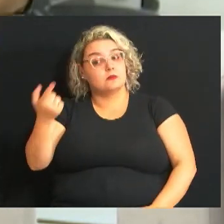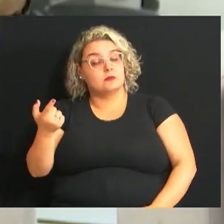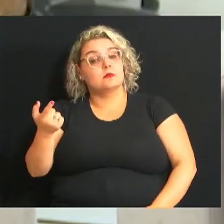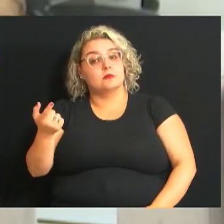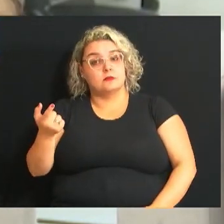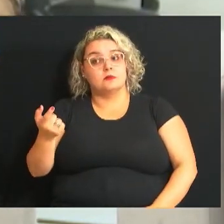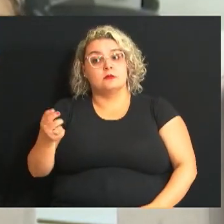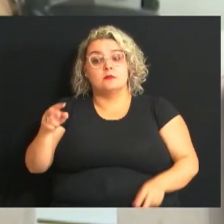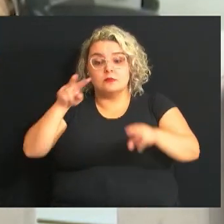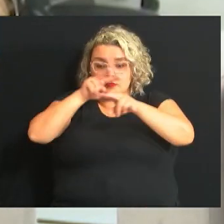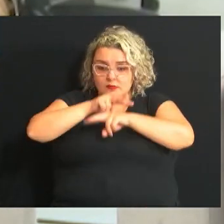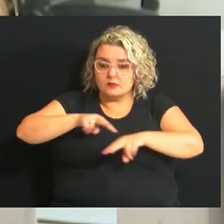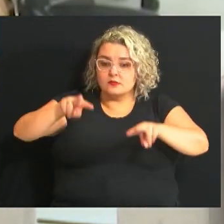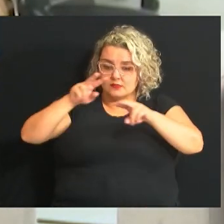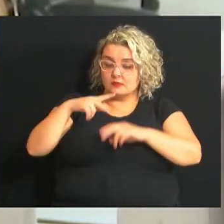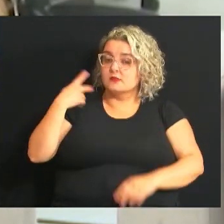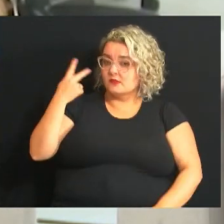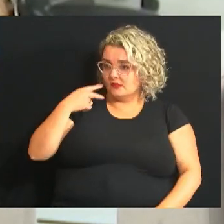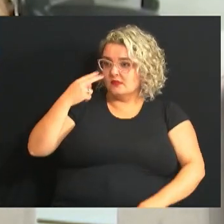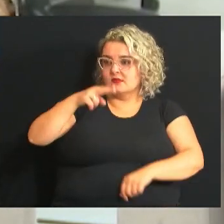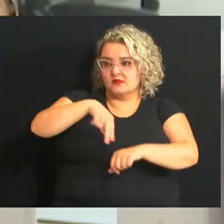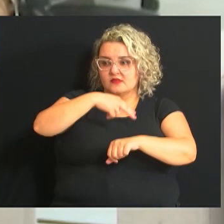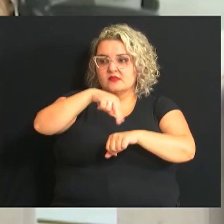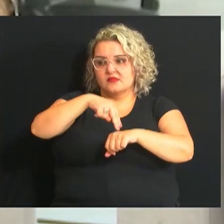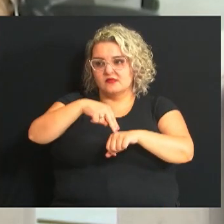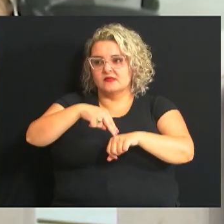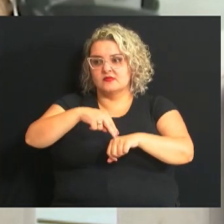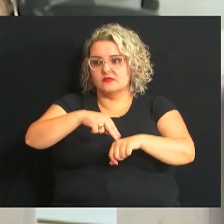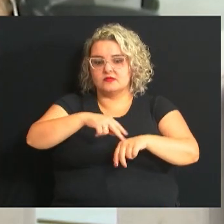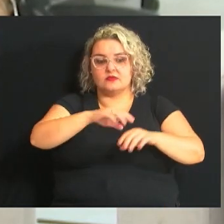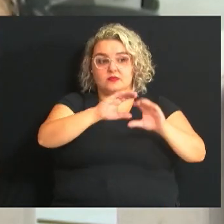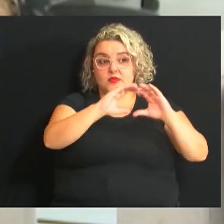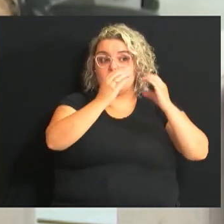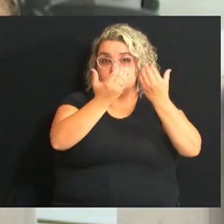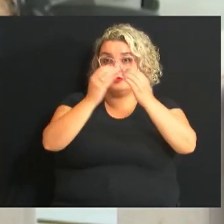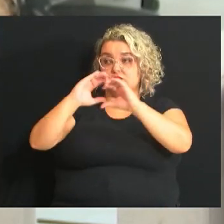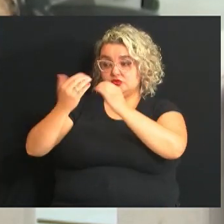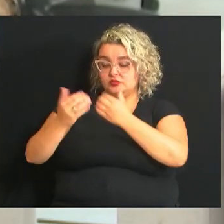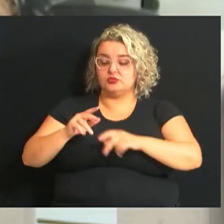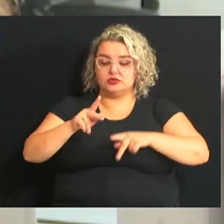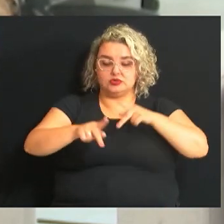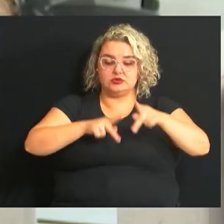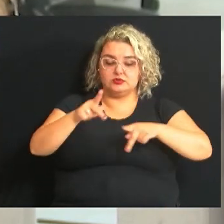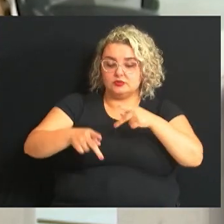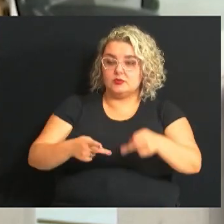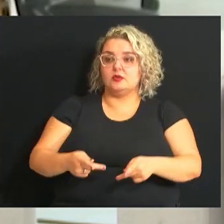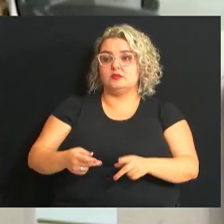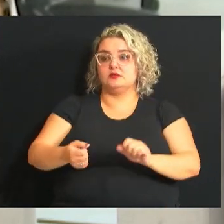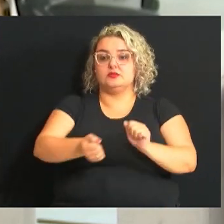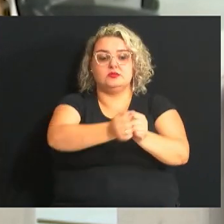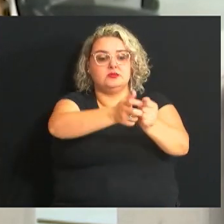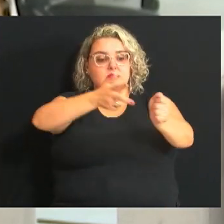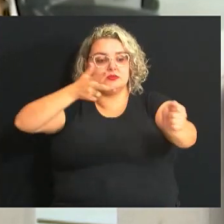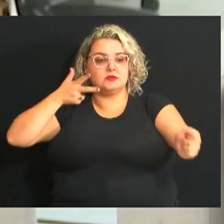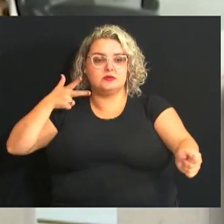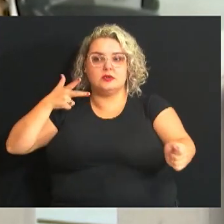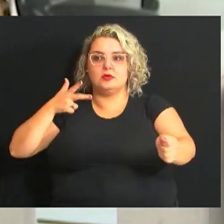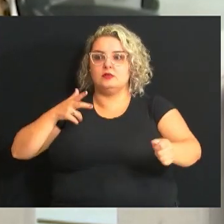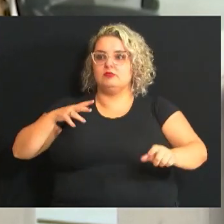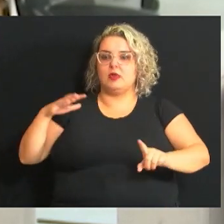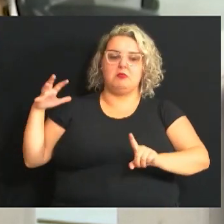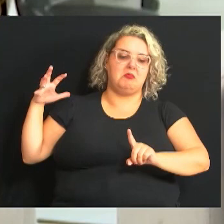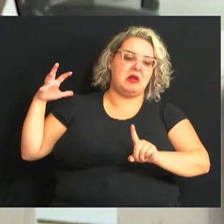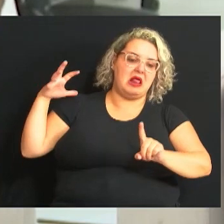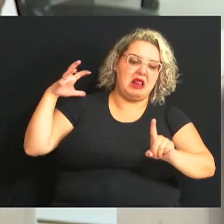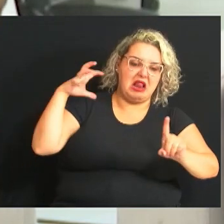política nacional a respeito das populações indígenas, povos que foram severamente perseguidos nos últimos tempos, que vivem